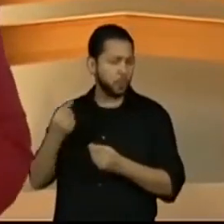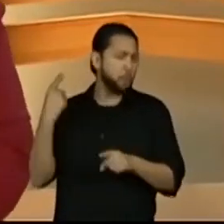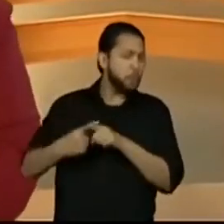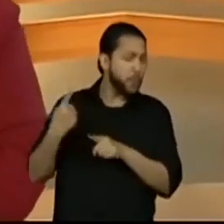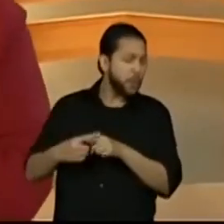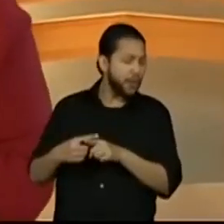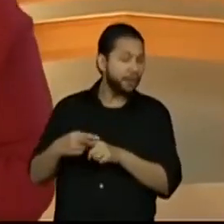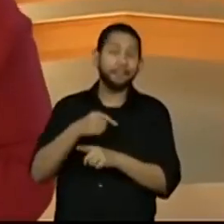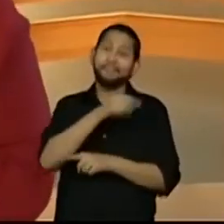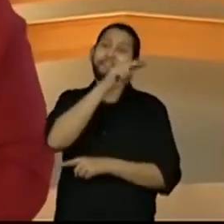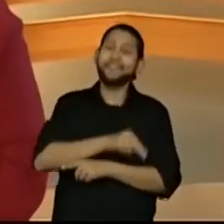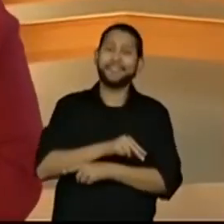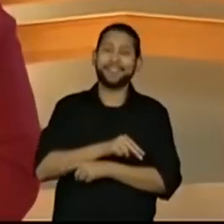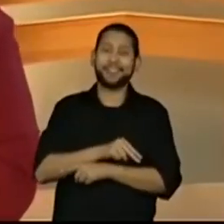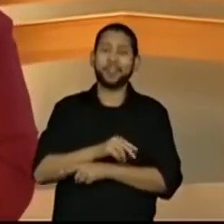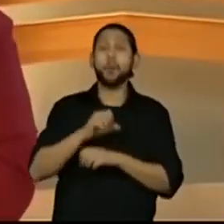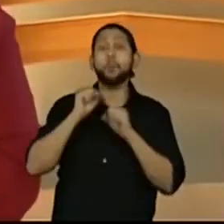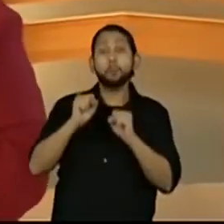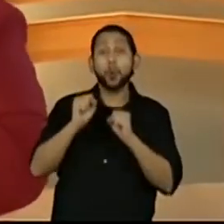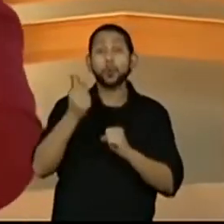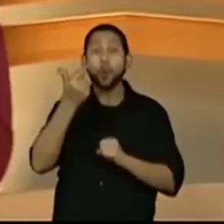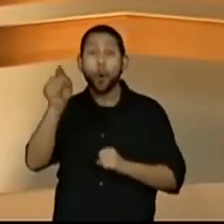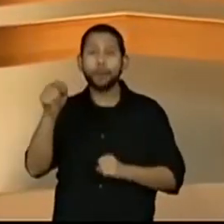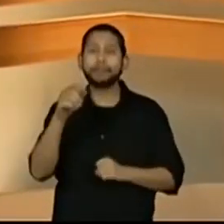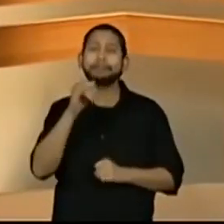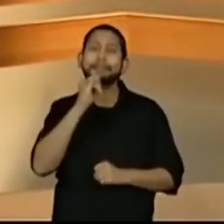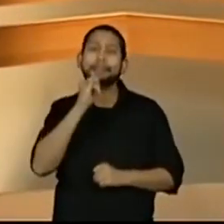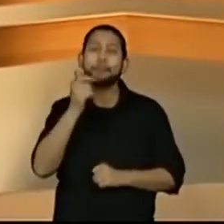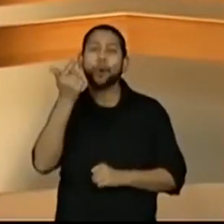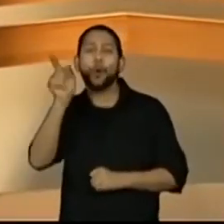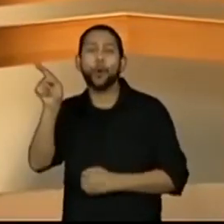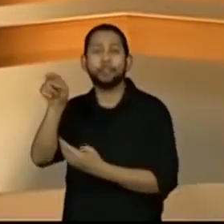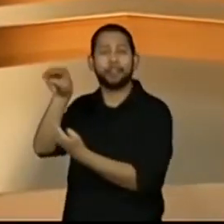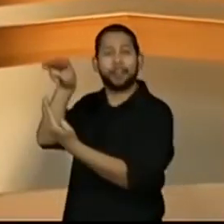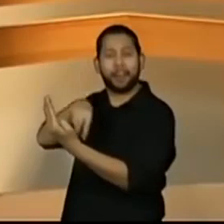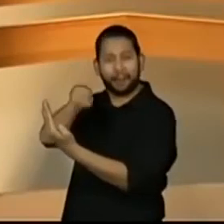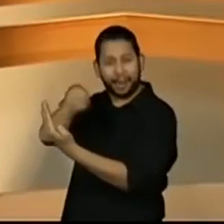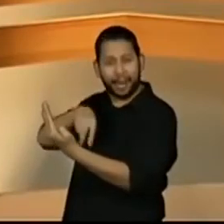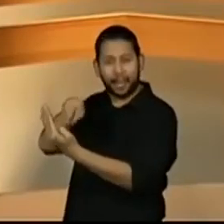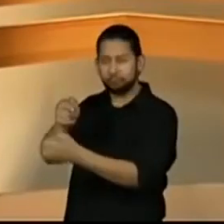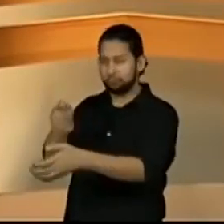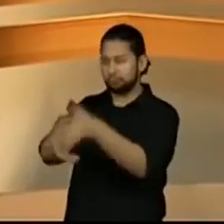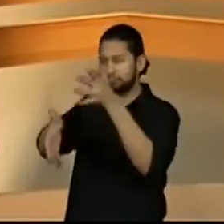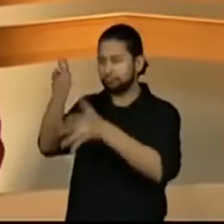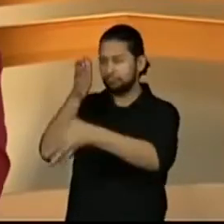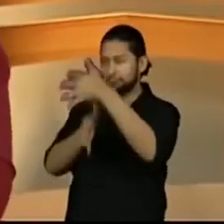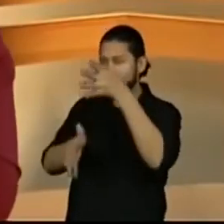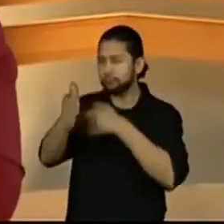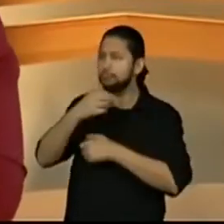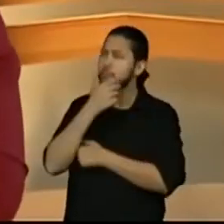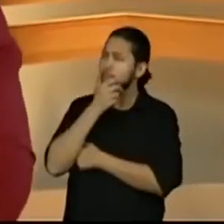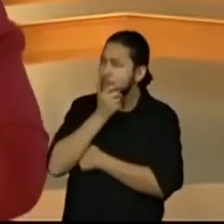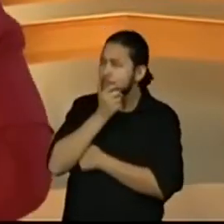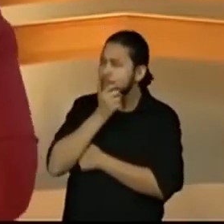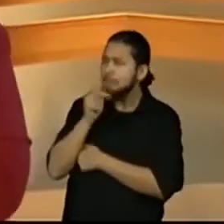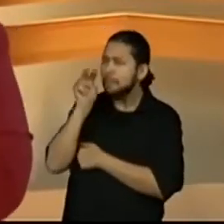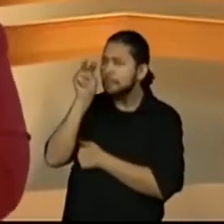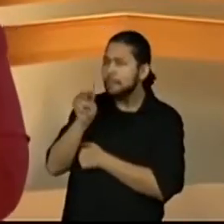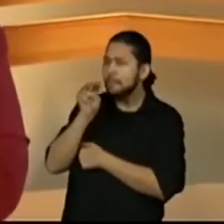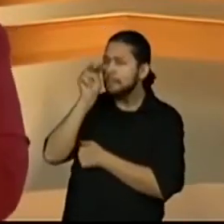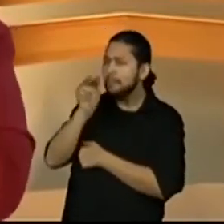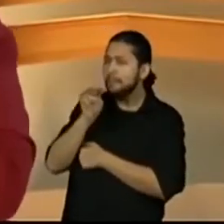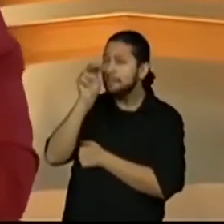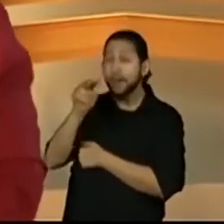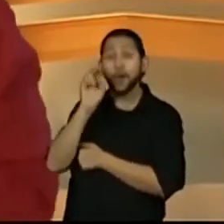voz, outra pessoa ouvindo também, haja uma interação, né? Eu aprendo com o